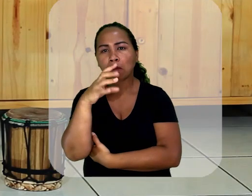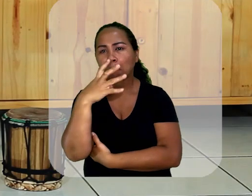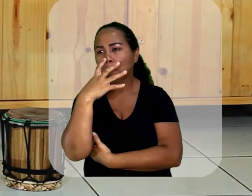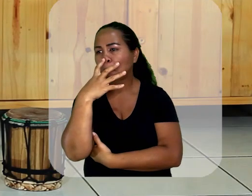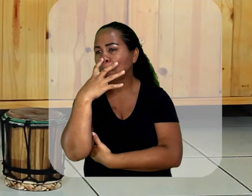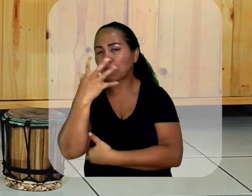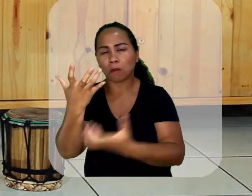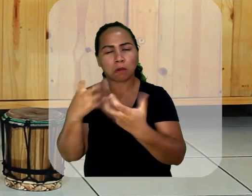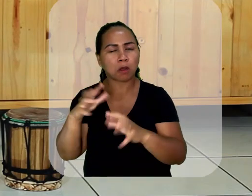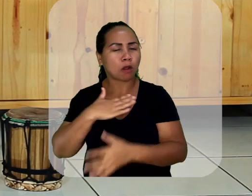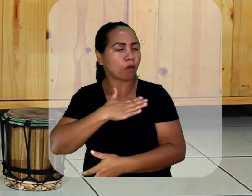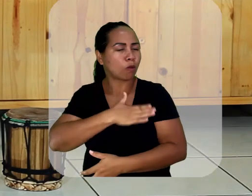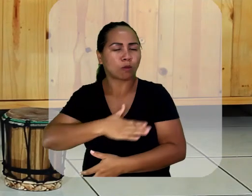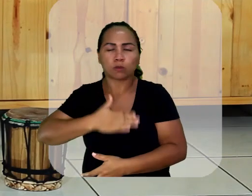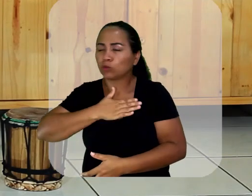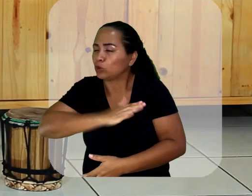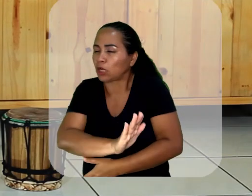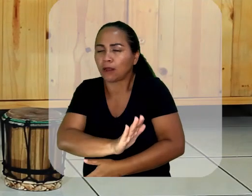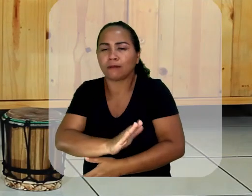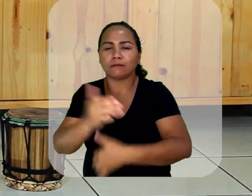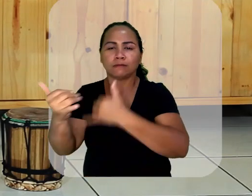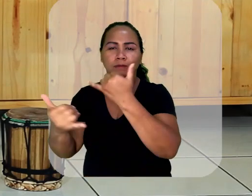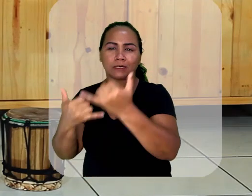Sem vocação para o brincar.